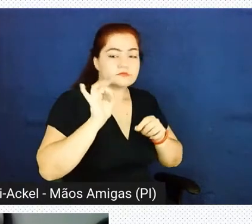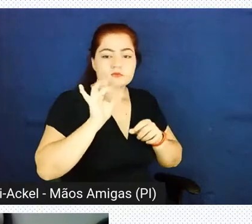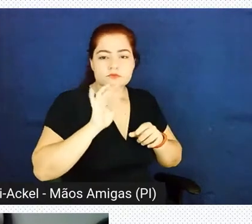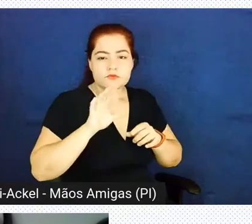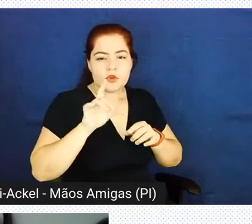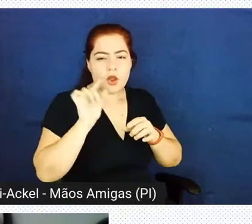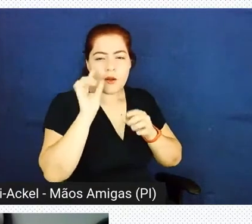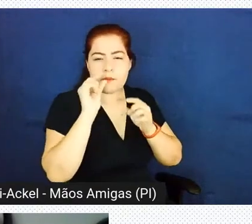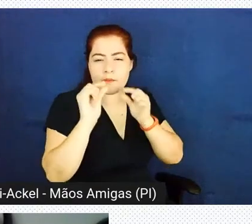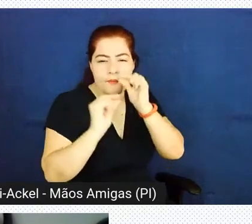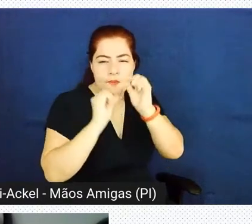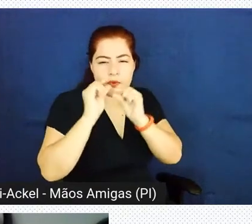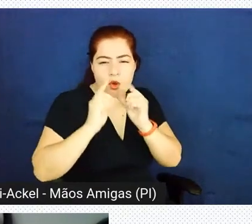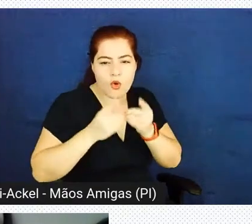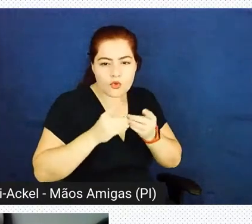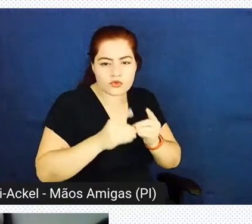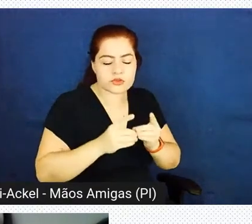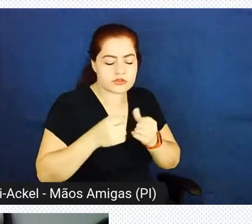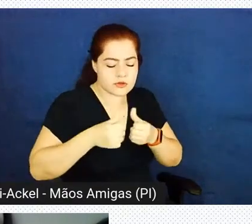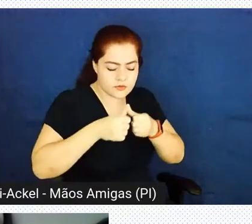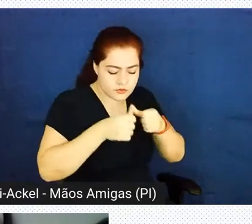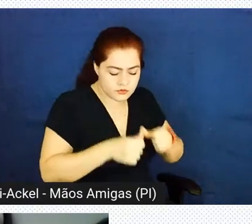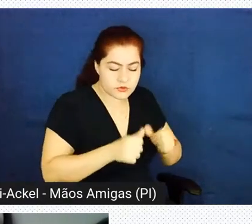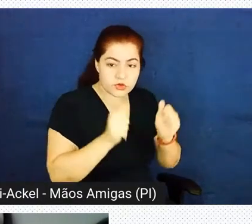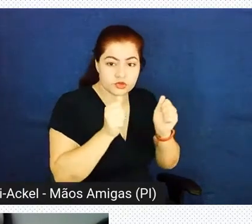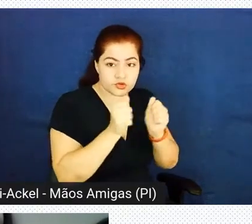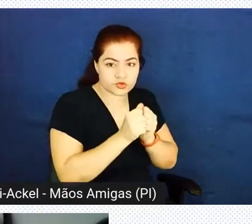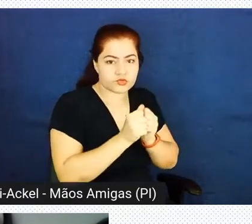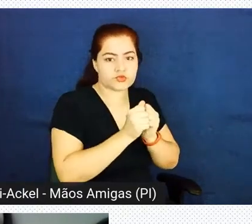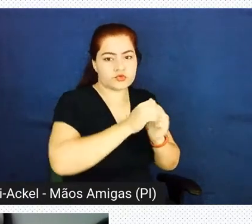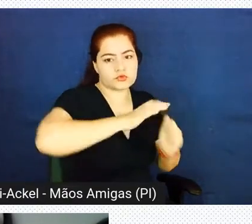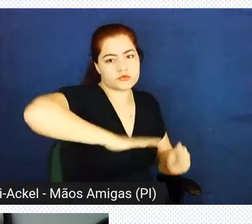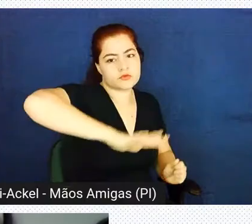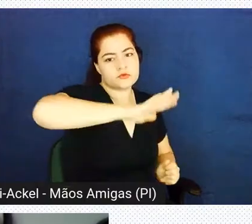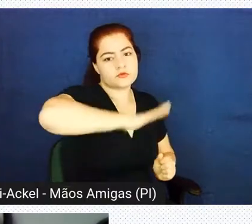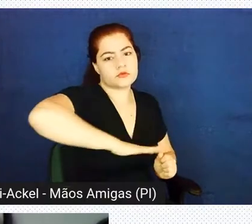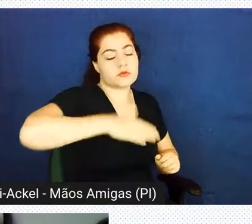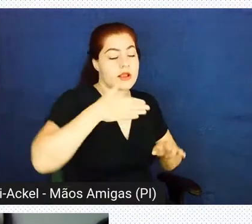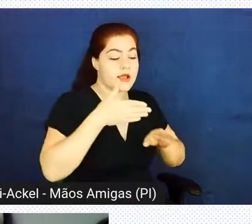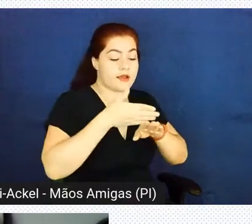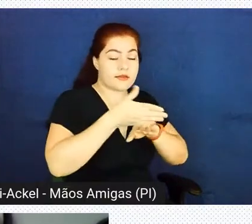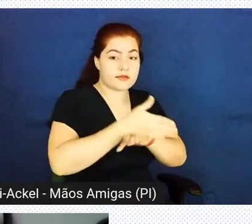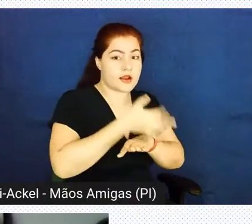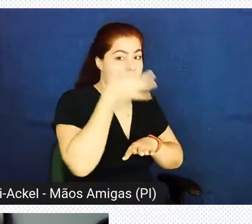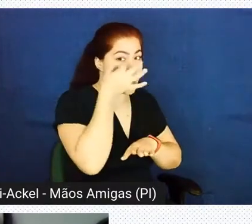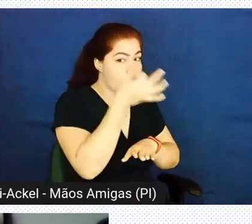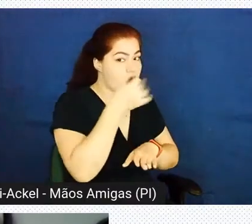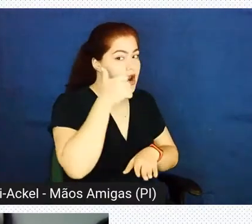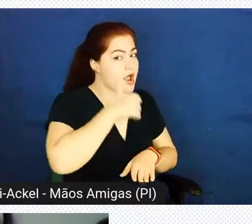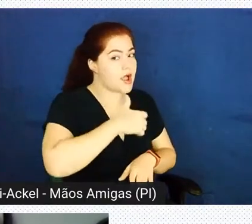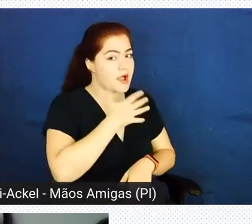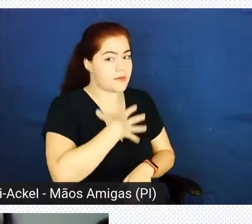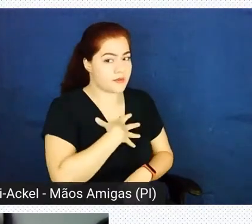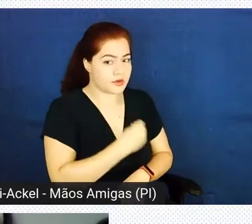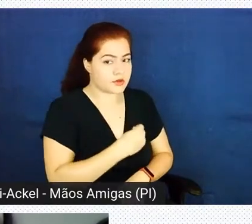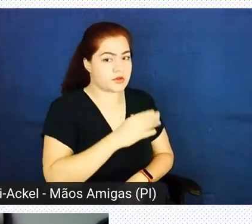íntimos a ficar ali, naquele ambiente, a entrar, contemplar a menina que estava ali,